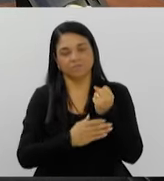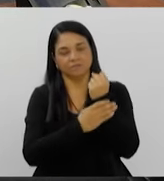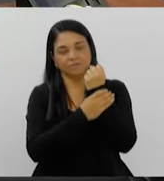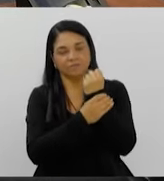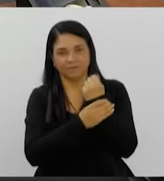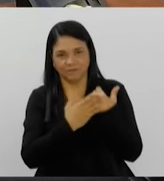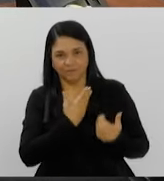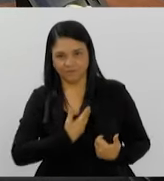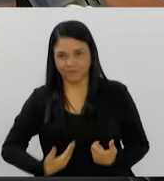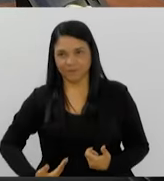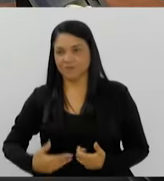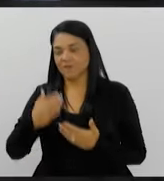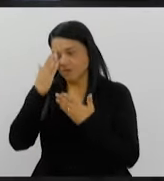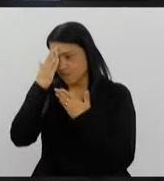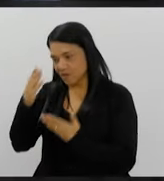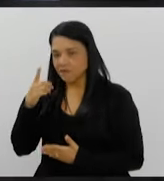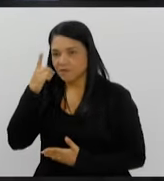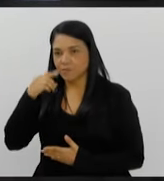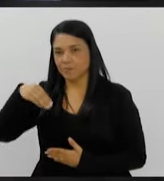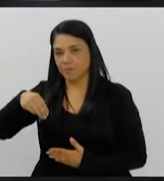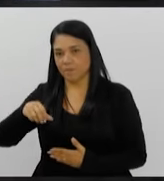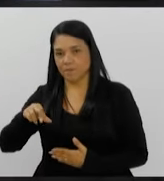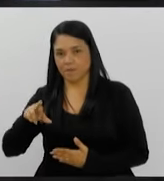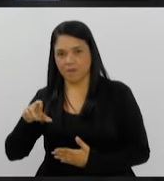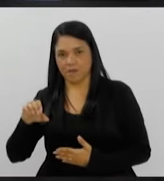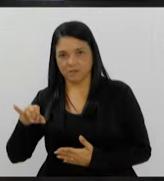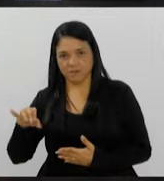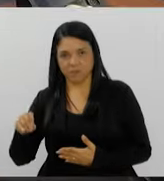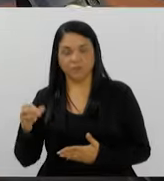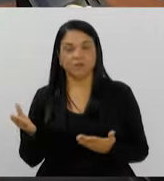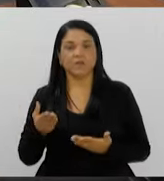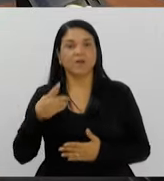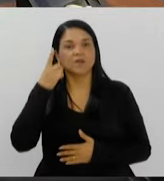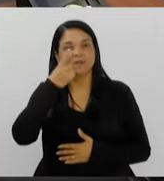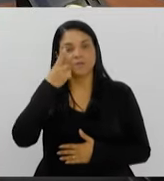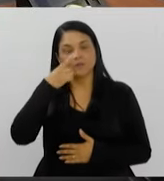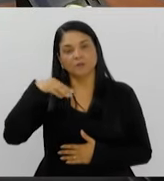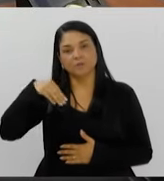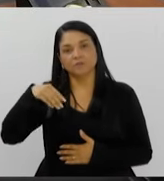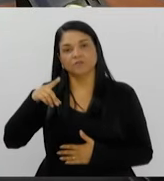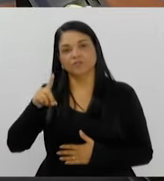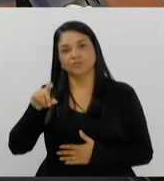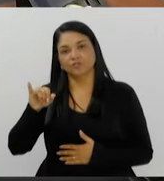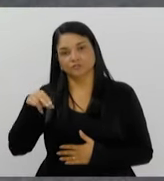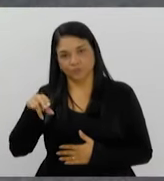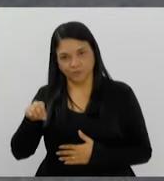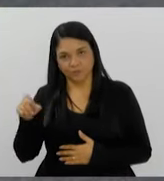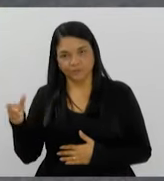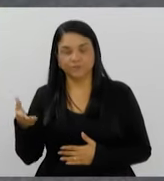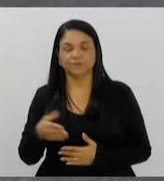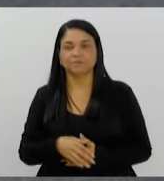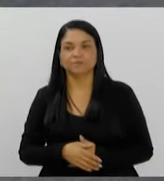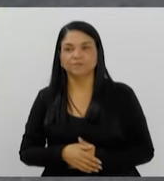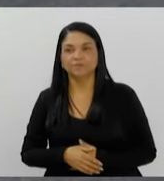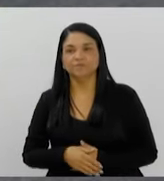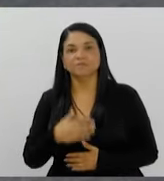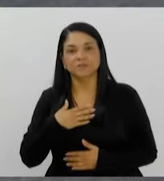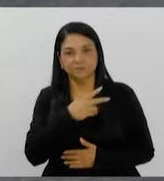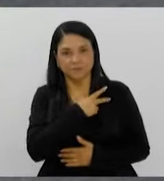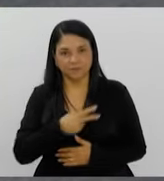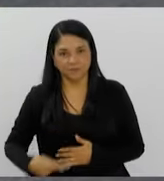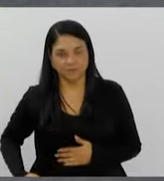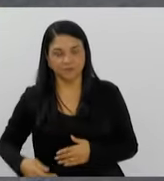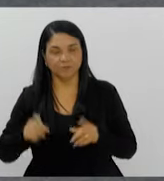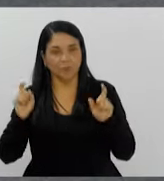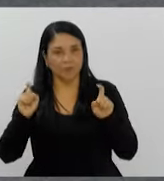obrigado Deputado Deputado Maro Dino por favor senhor presidente meu mandato passado